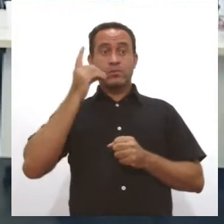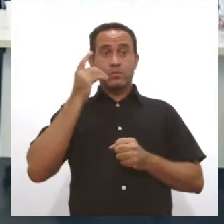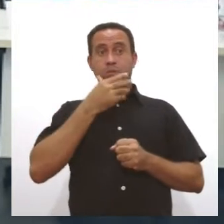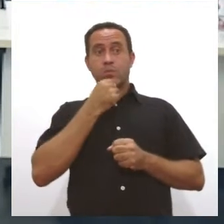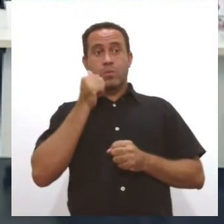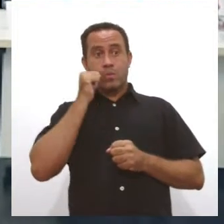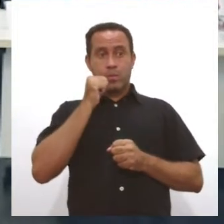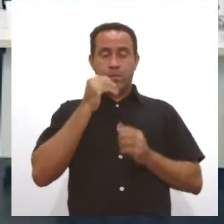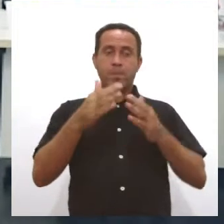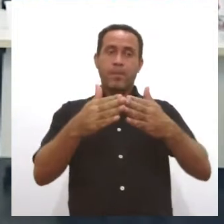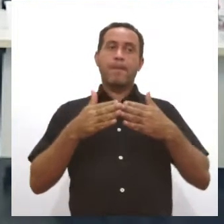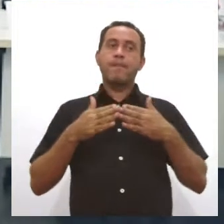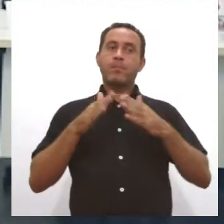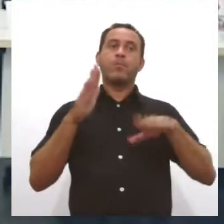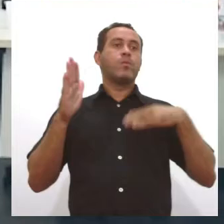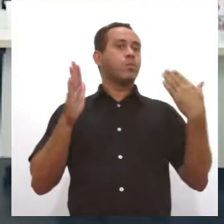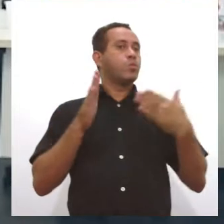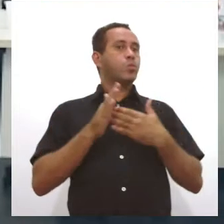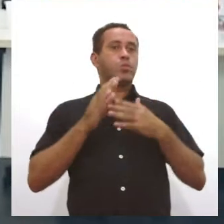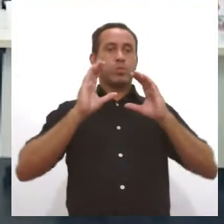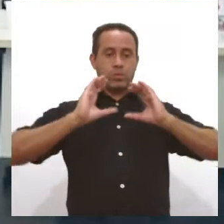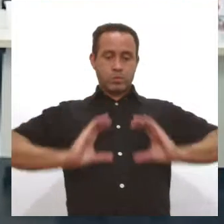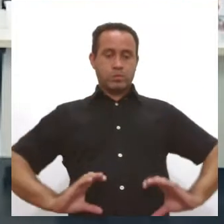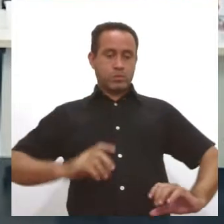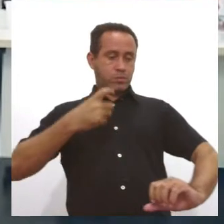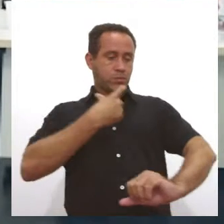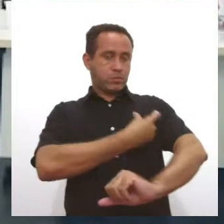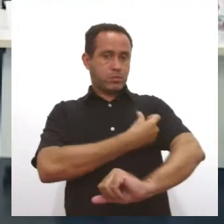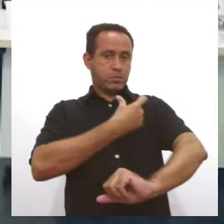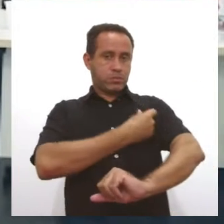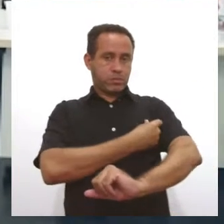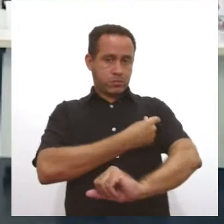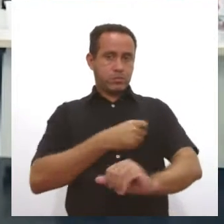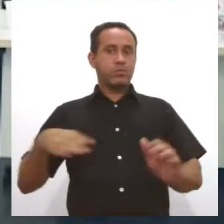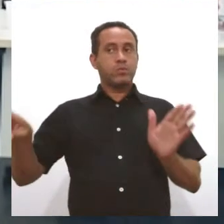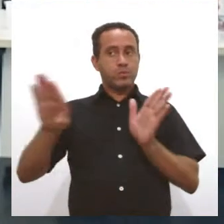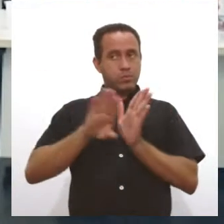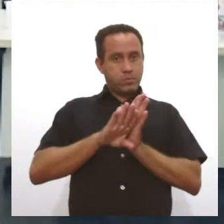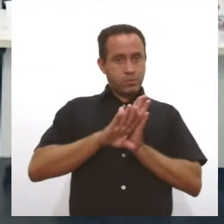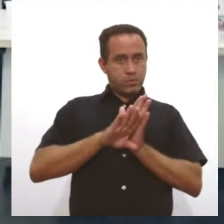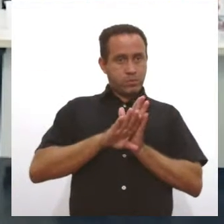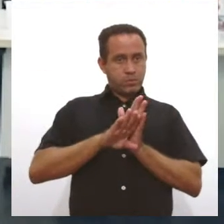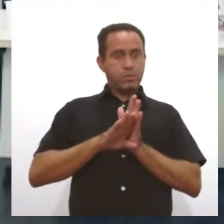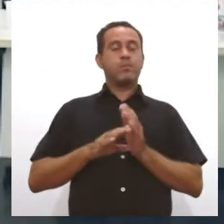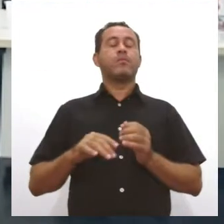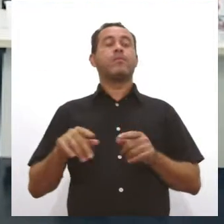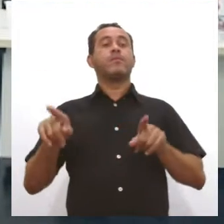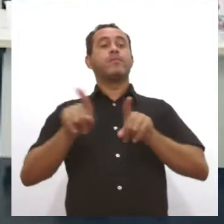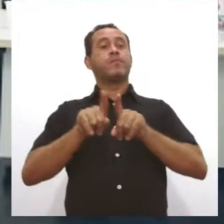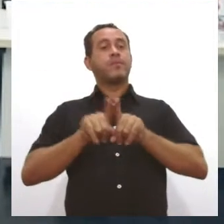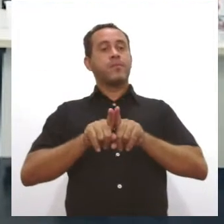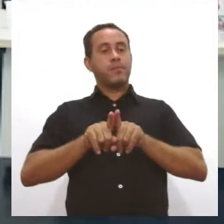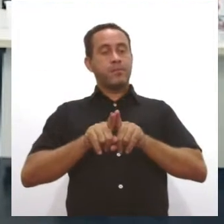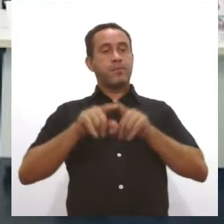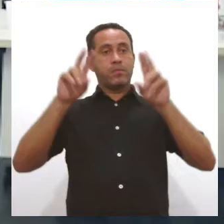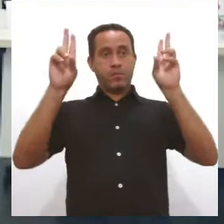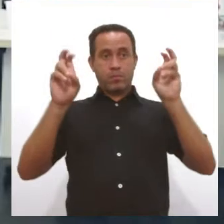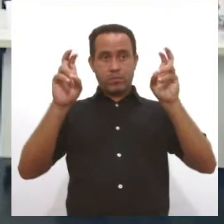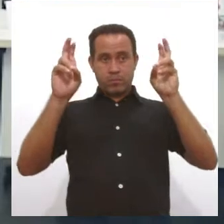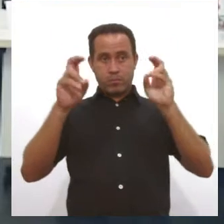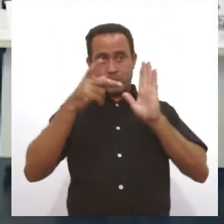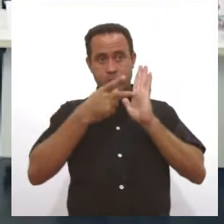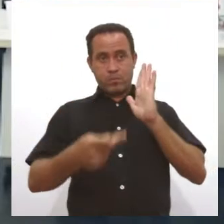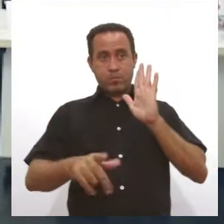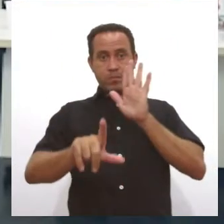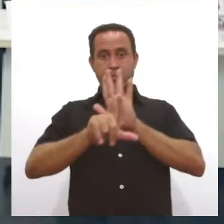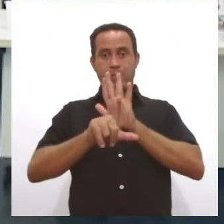fizeram apelo para que todo cidadão se vacine logo que a vez na fila chegar. Outro assunto que foi destaque na sessão de hoje foi a aprovação do projeto de lei do